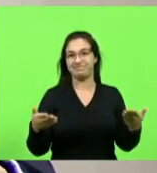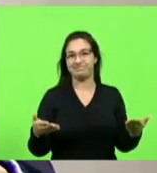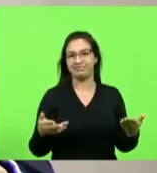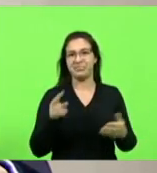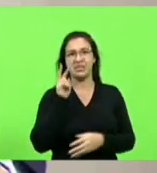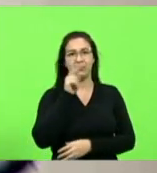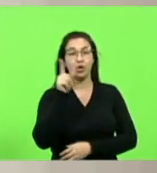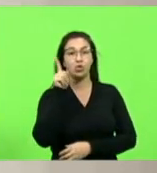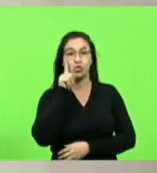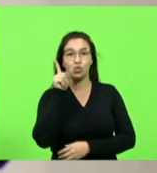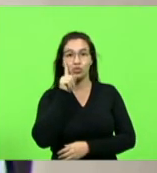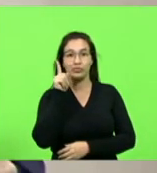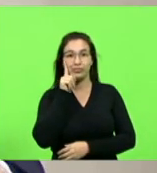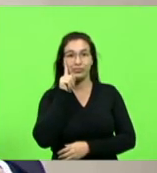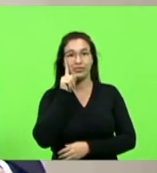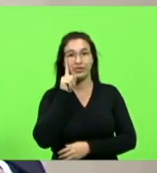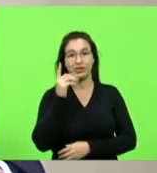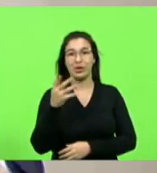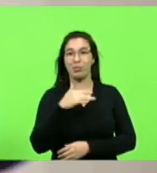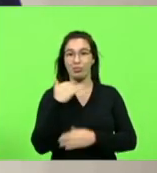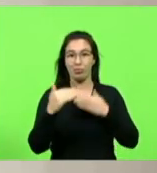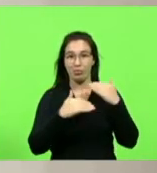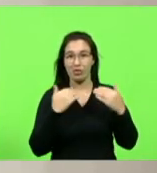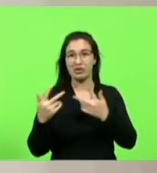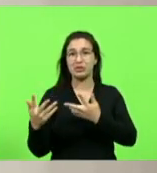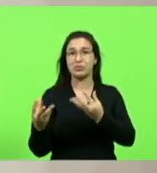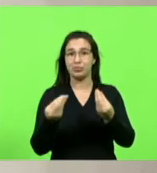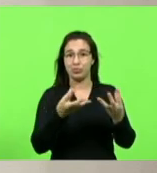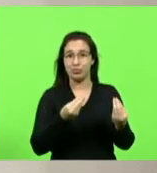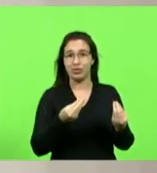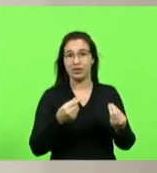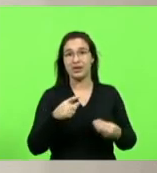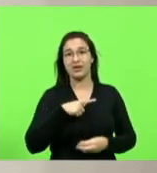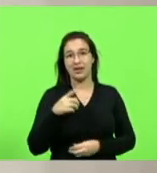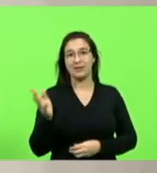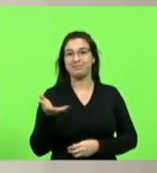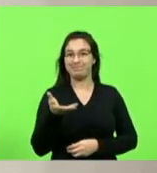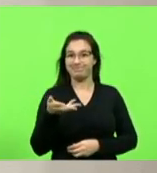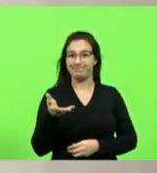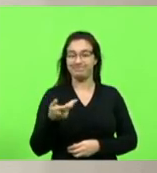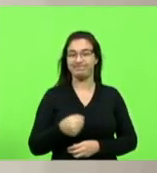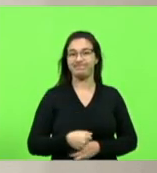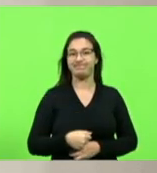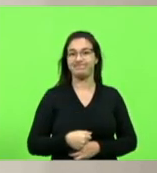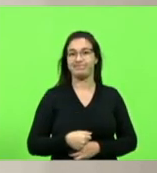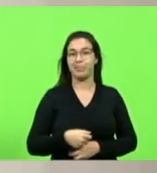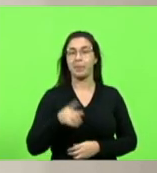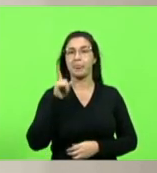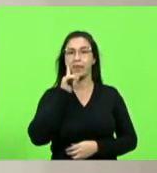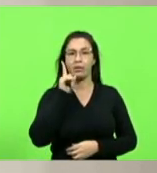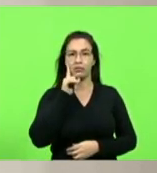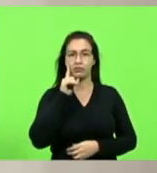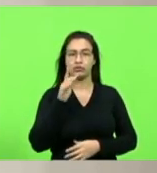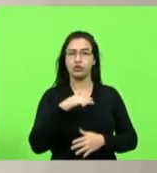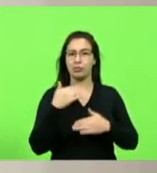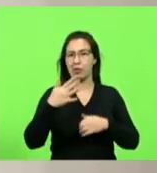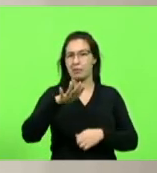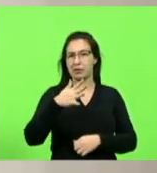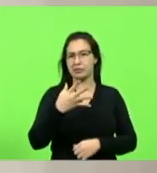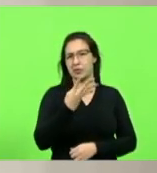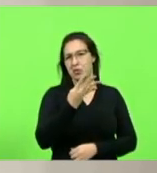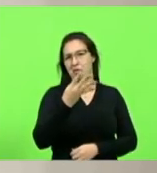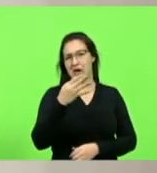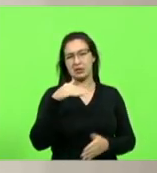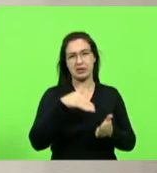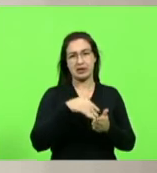tem pressa. E eu não estou inventando o número aqui. Em 16 dias... se morre, em média, de 4 a 5